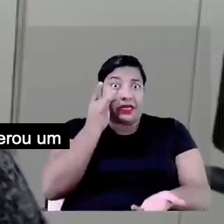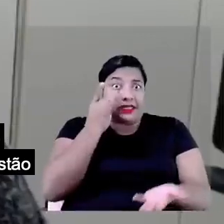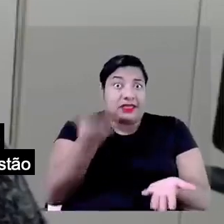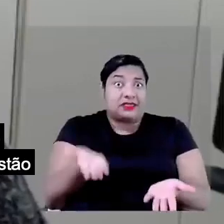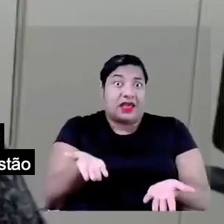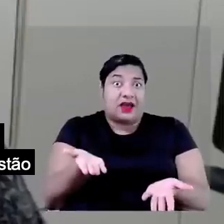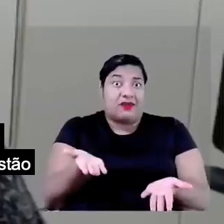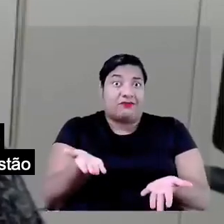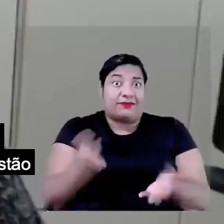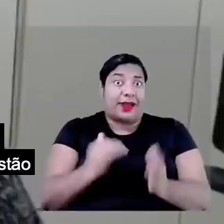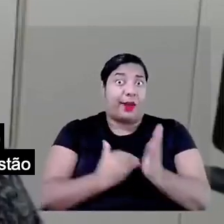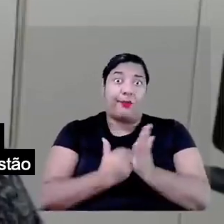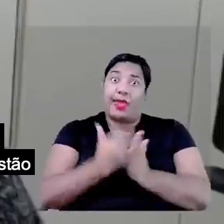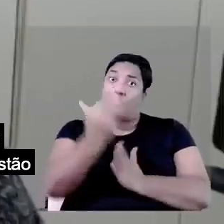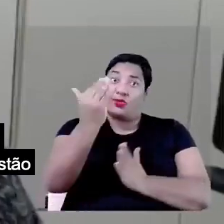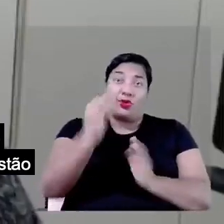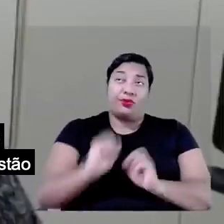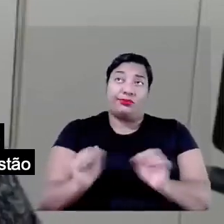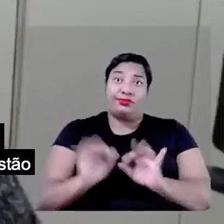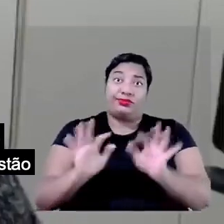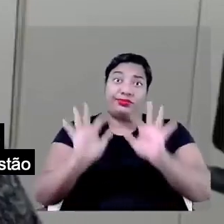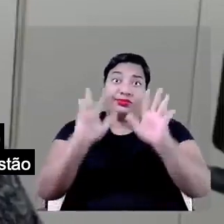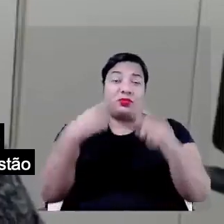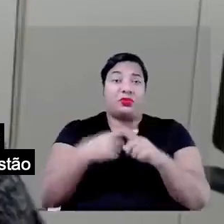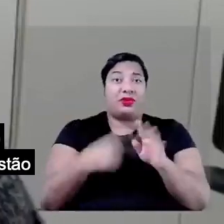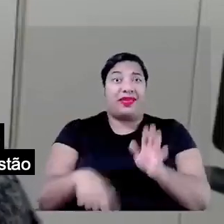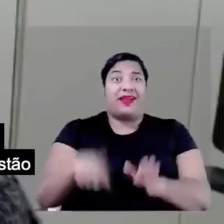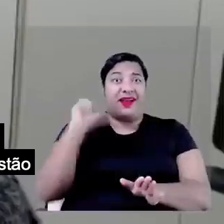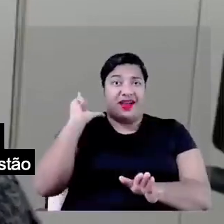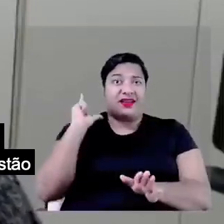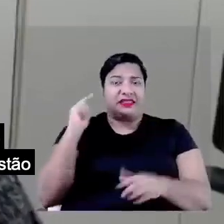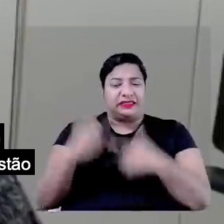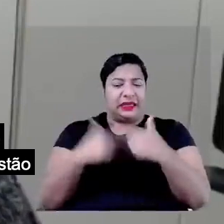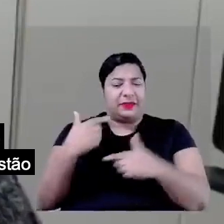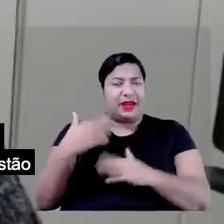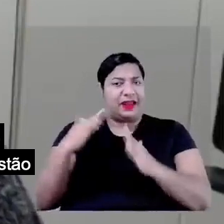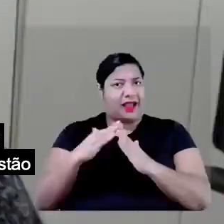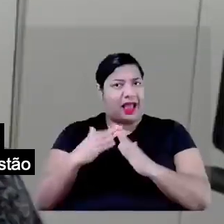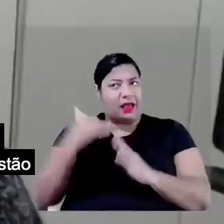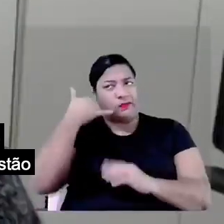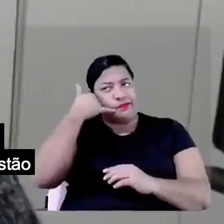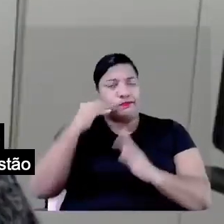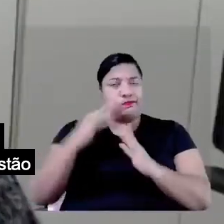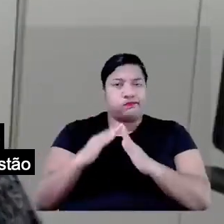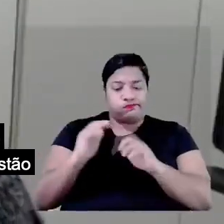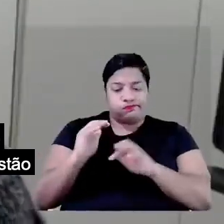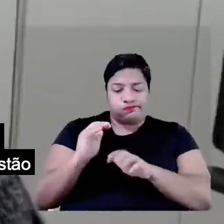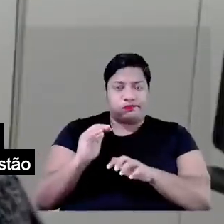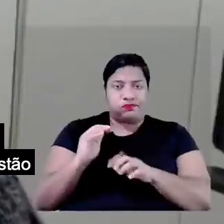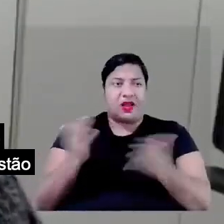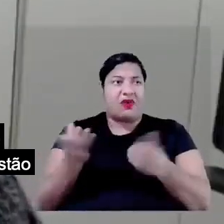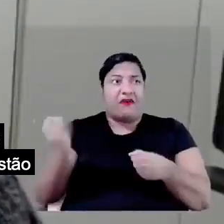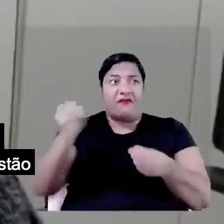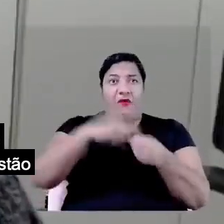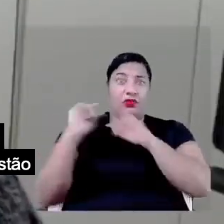sido reduzidas drasticamente por conta das medidas de teletrabalho. São questões extremamente polêmicas, né?